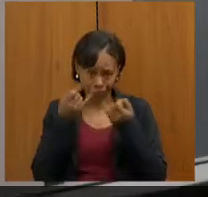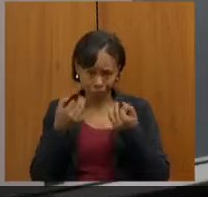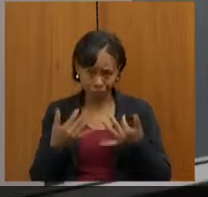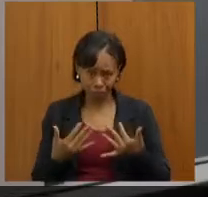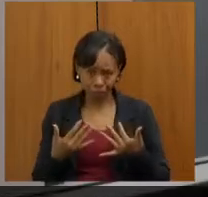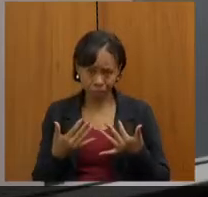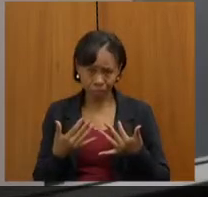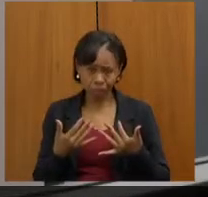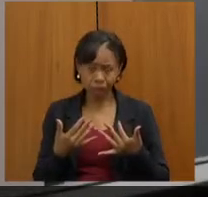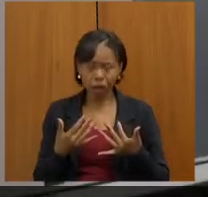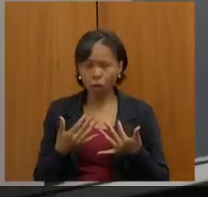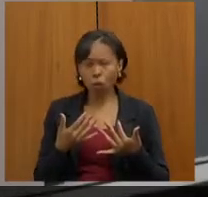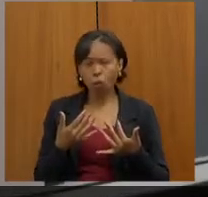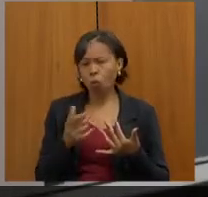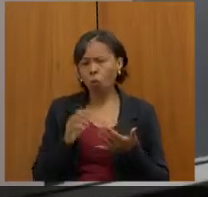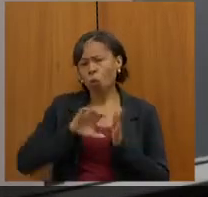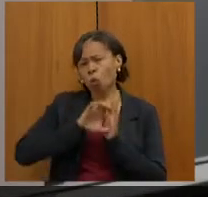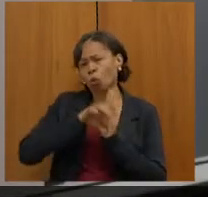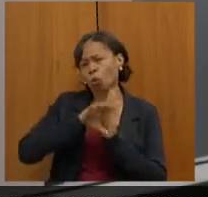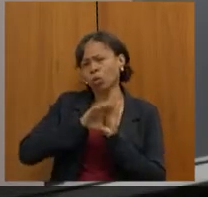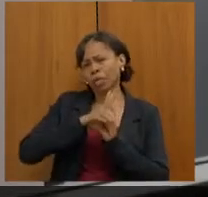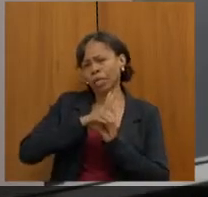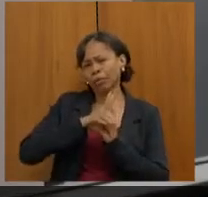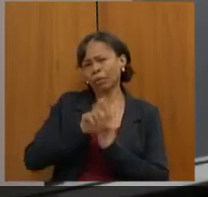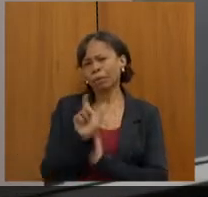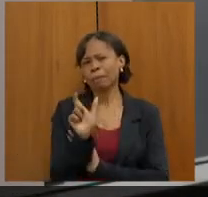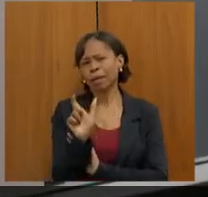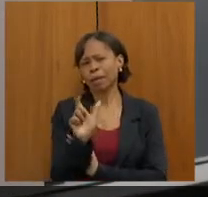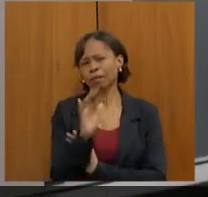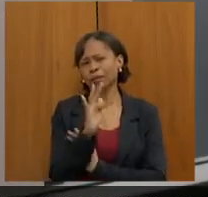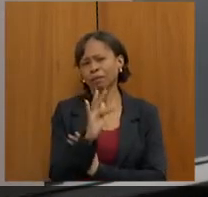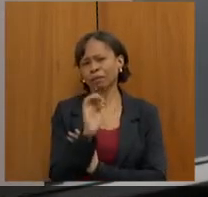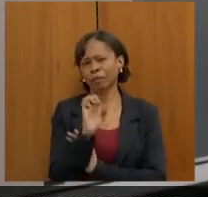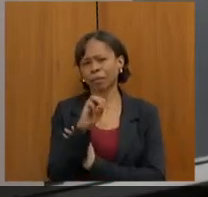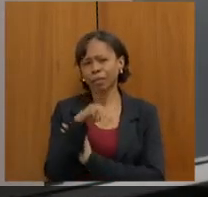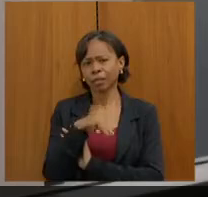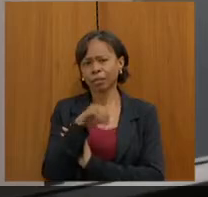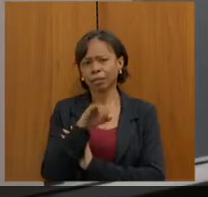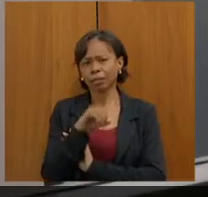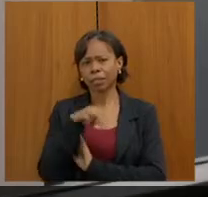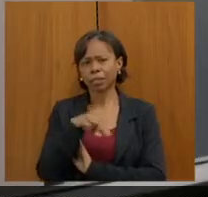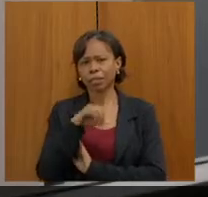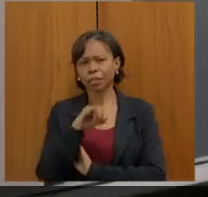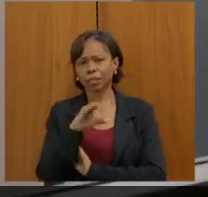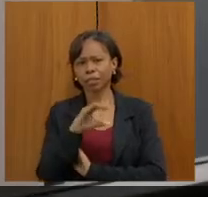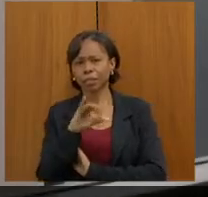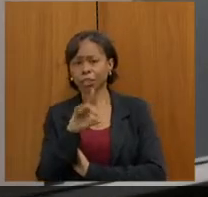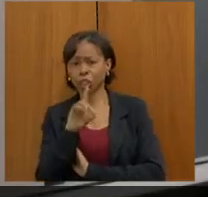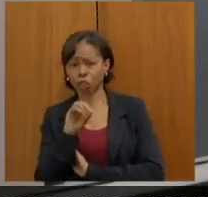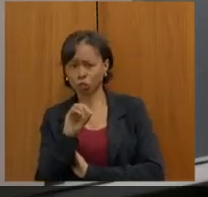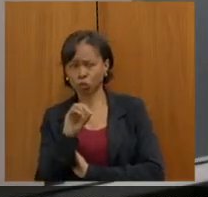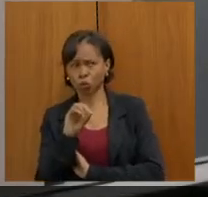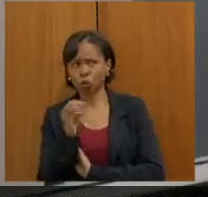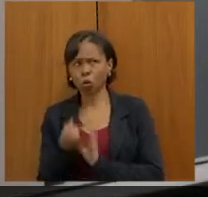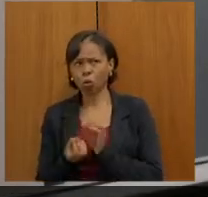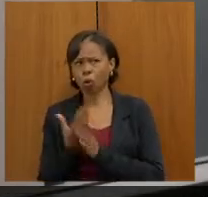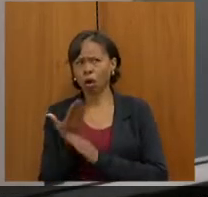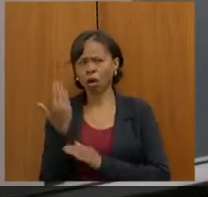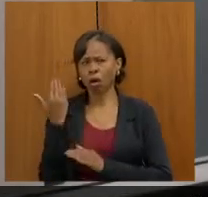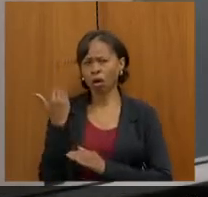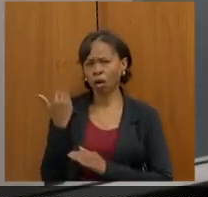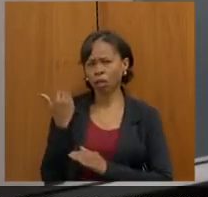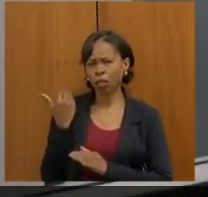da palavra feminicídio' que surgiu na década de 70 quando em uma cidade do México mulheres